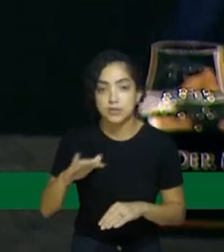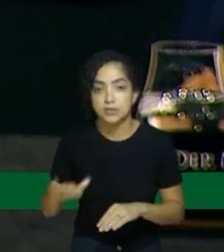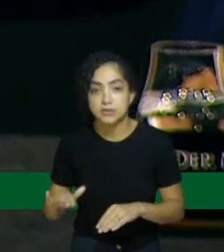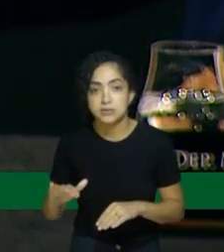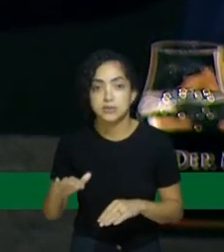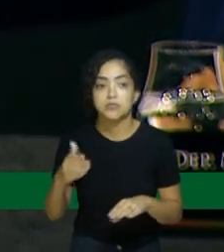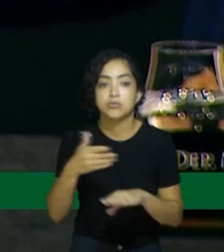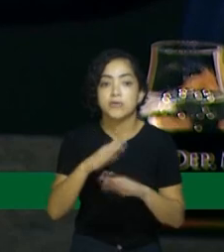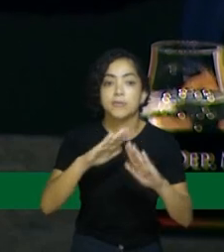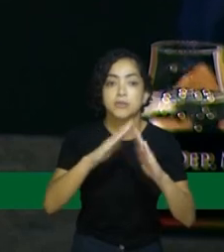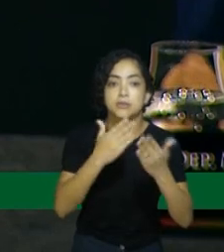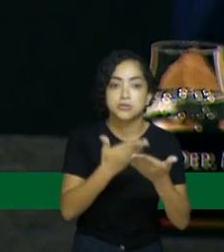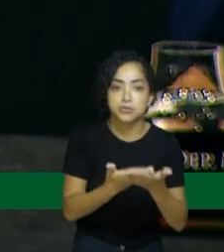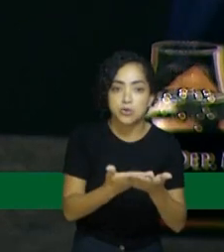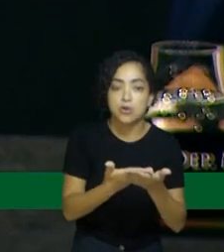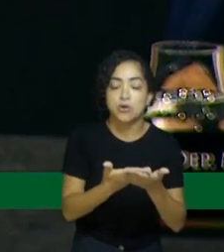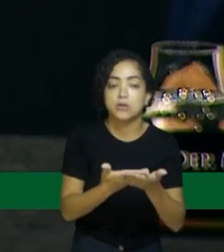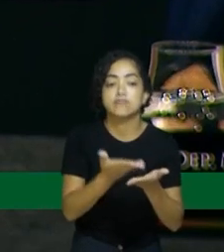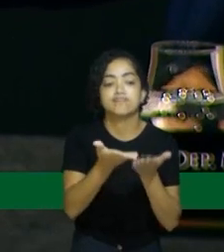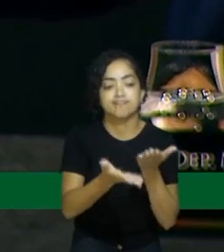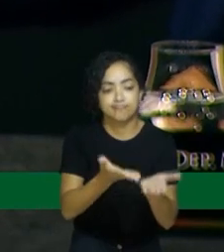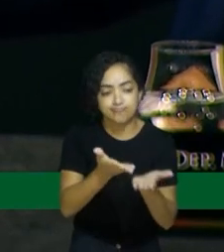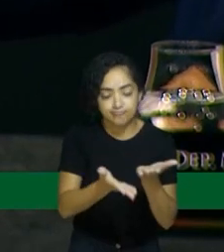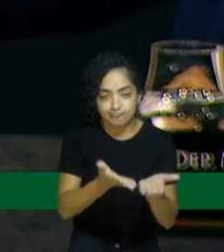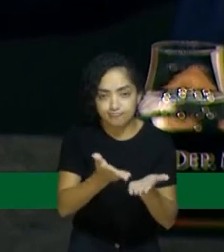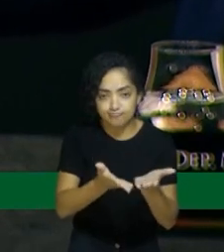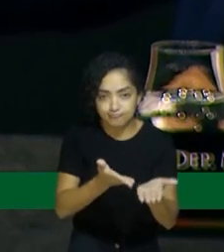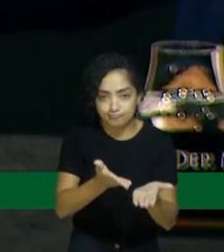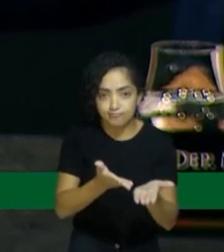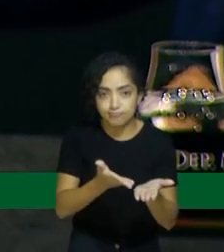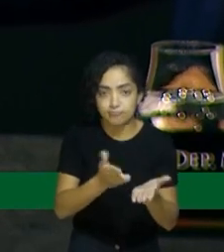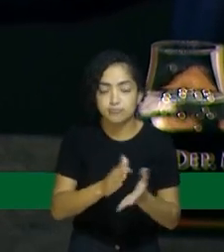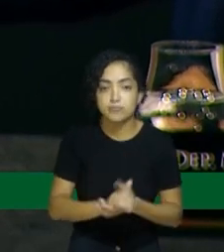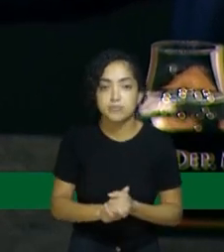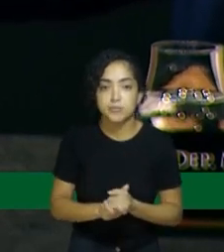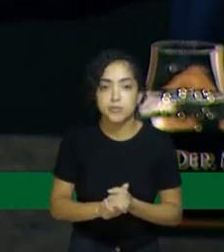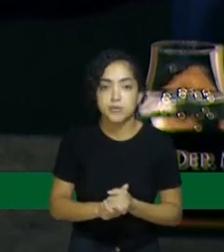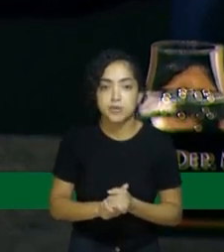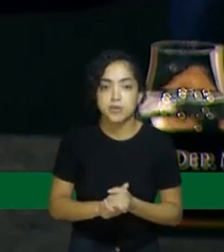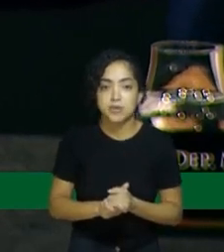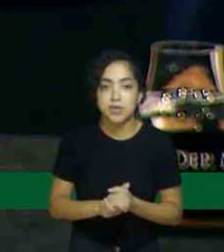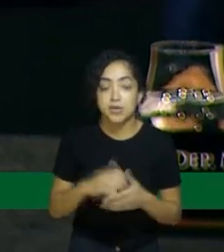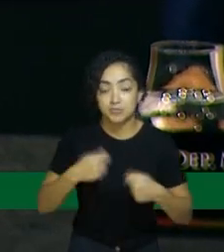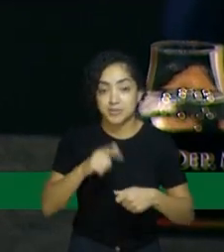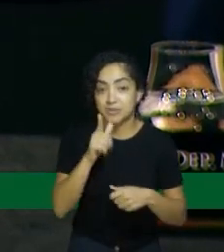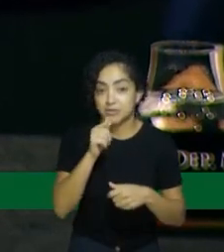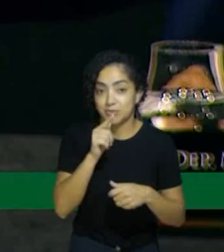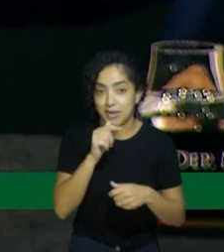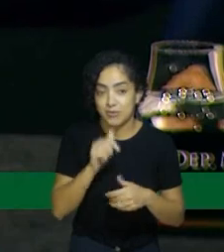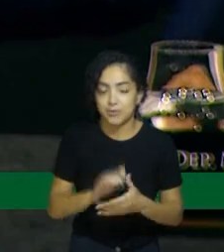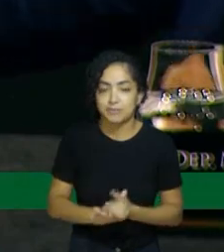uma ela sendo bem atendida peç desculp mas eu vou ter que tomar água